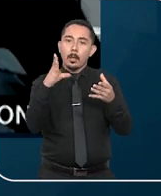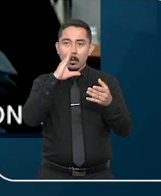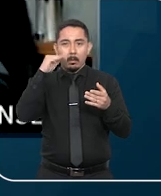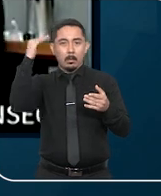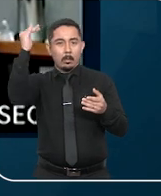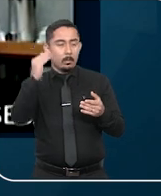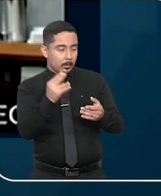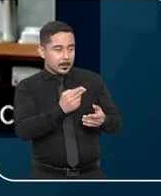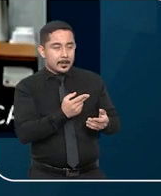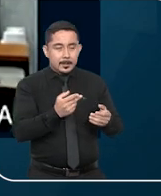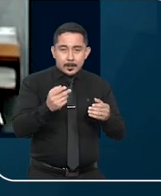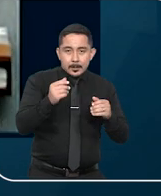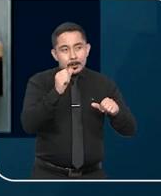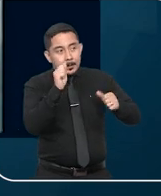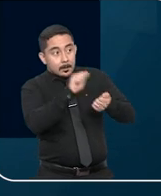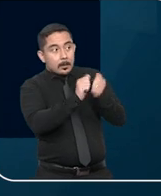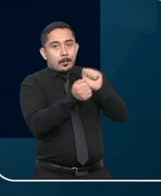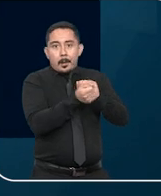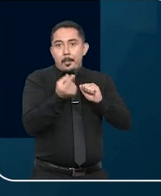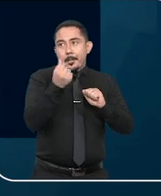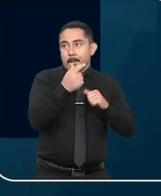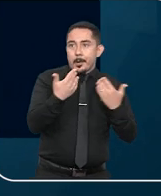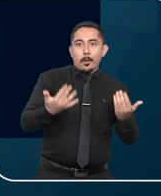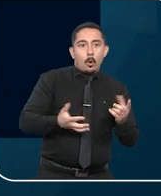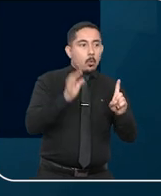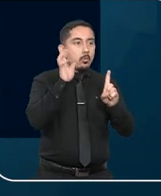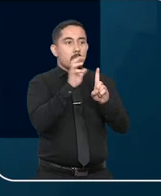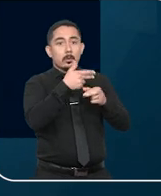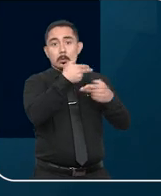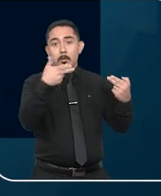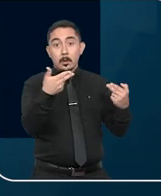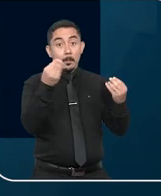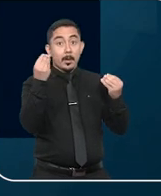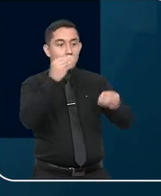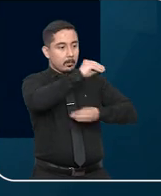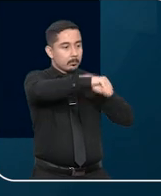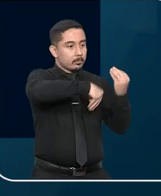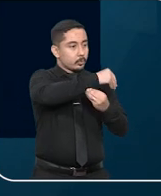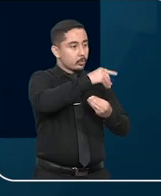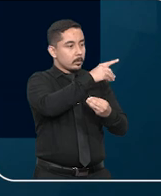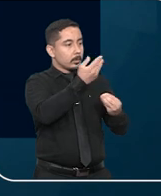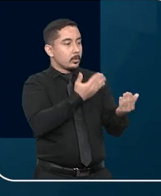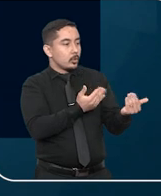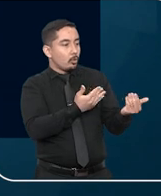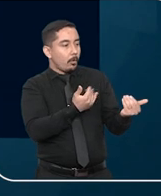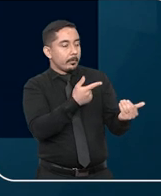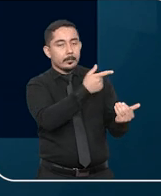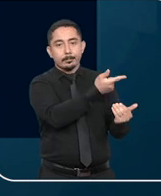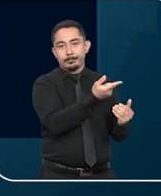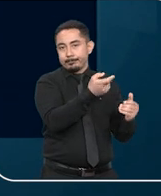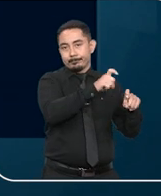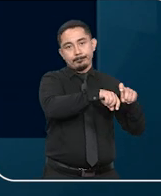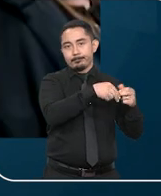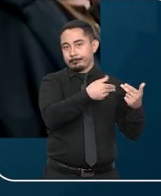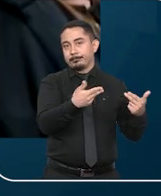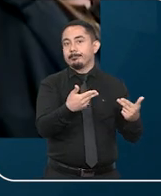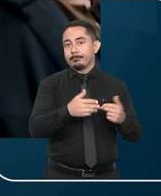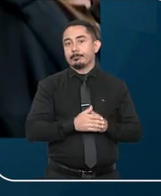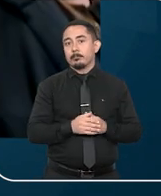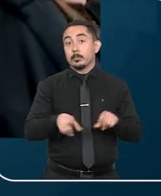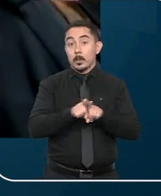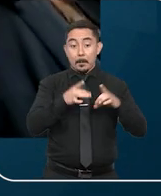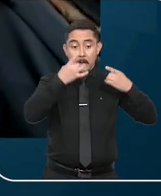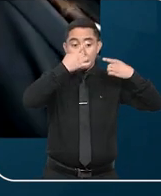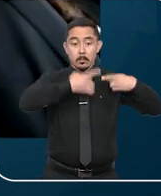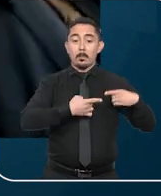que adultos usem de manipulação, poder econômico ou influência para envolver adolescentes em práticas sexuais. Ele